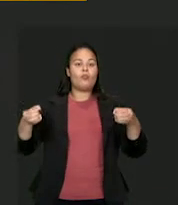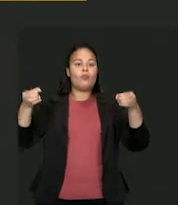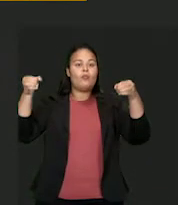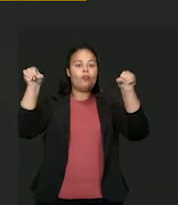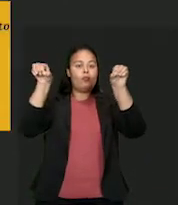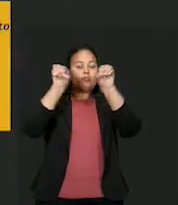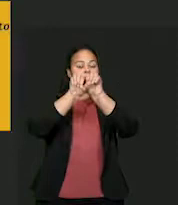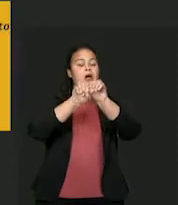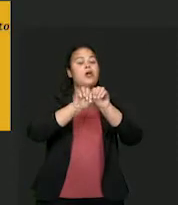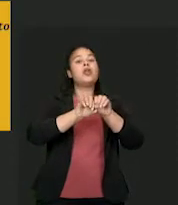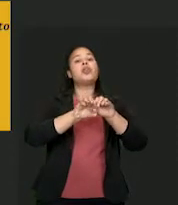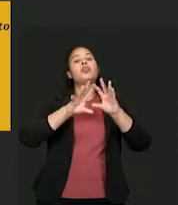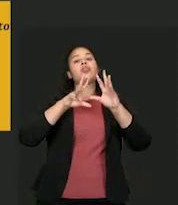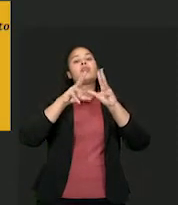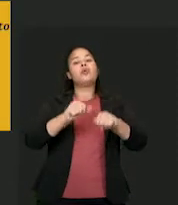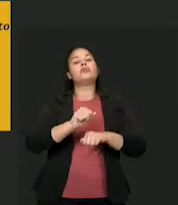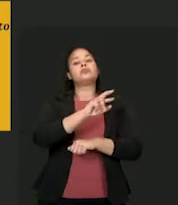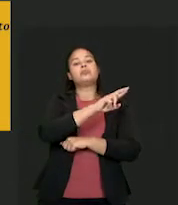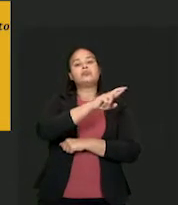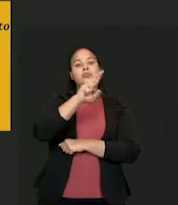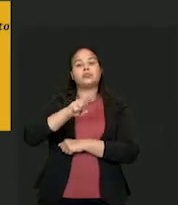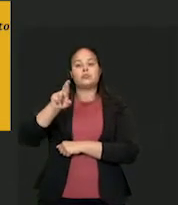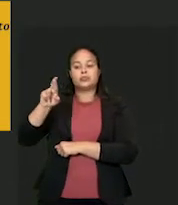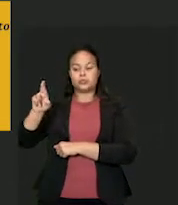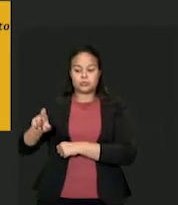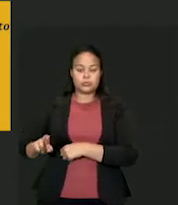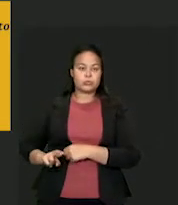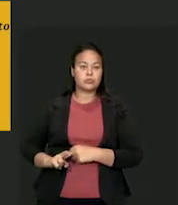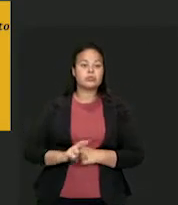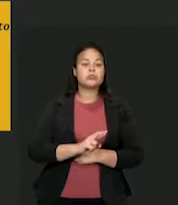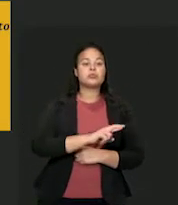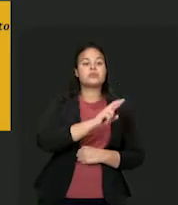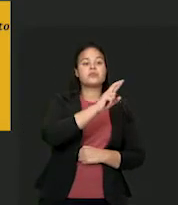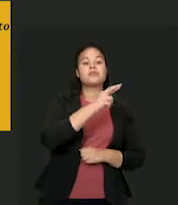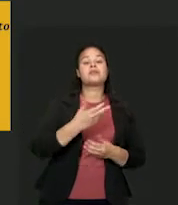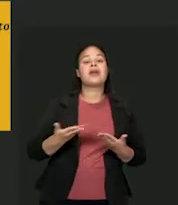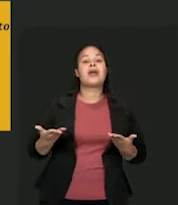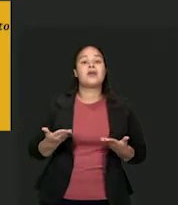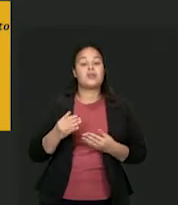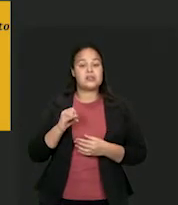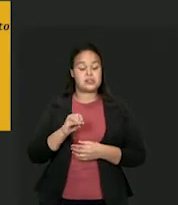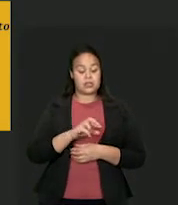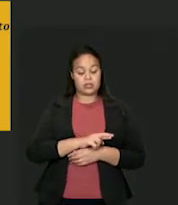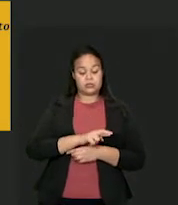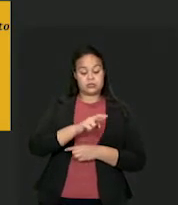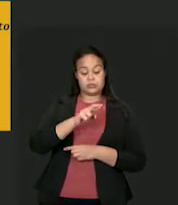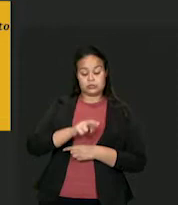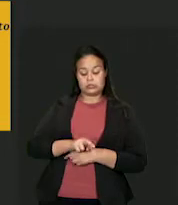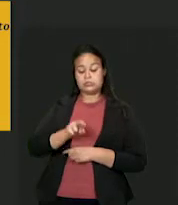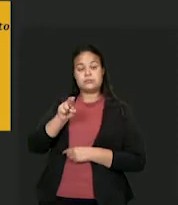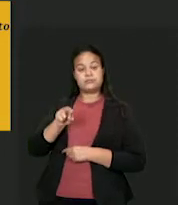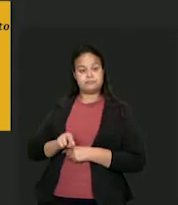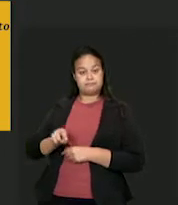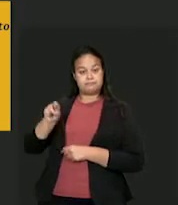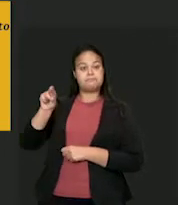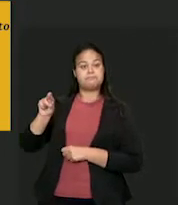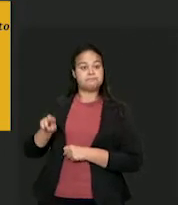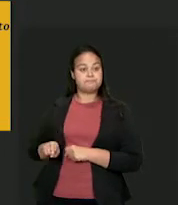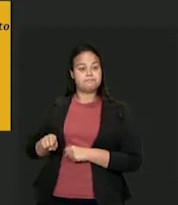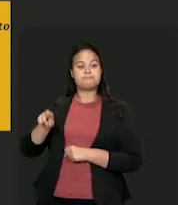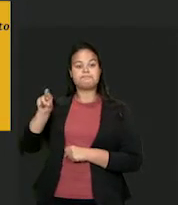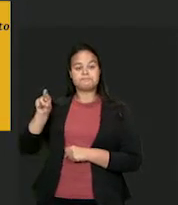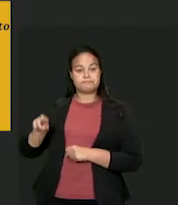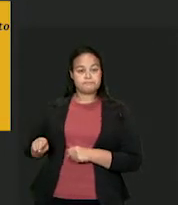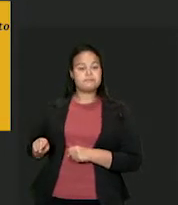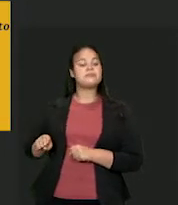resistores. E os circuitos elétricos ramificados. Nos circuitos ramificados, existem